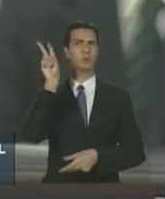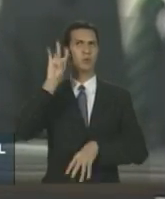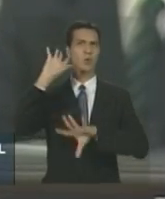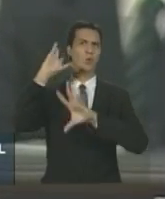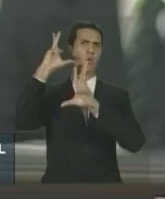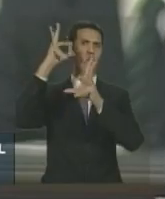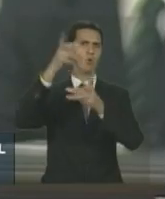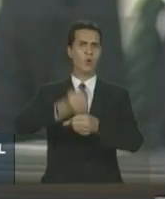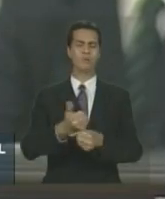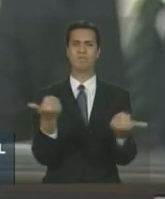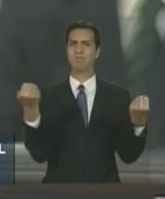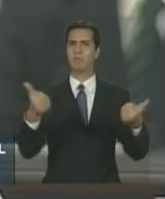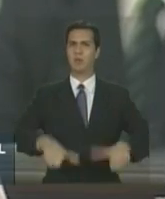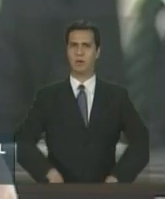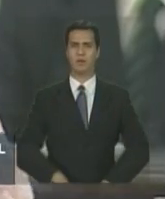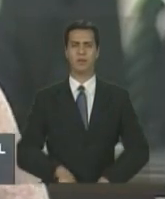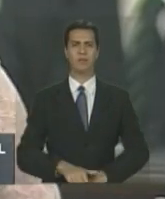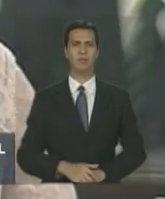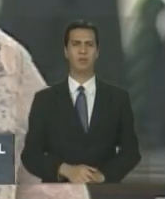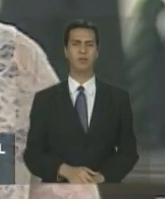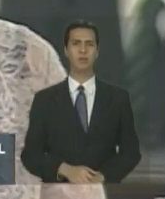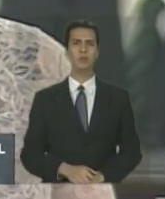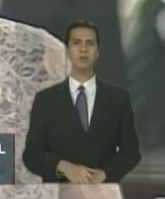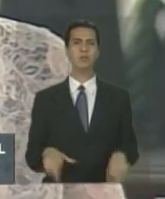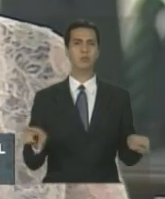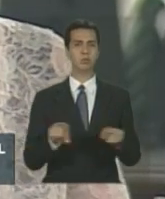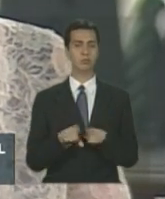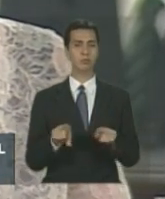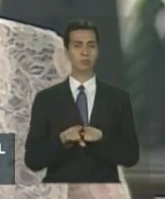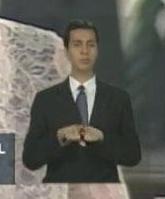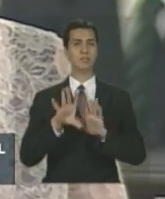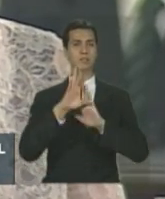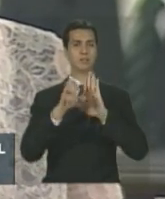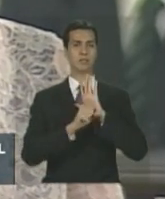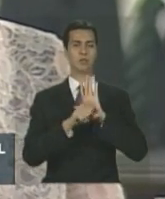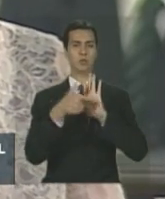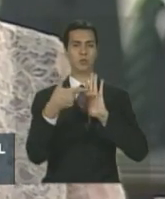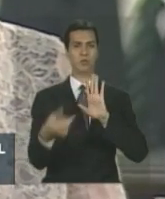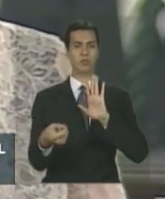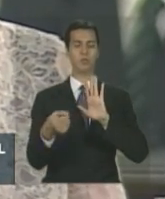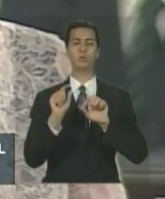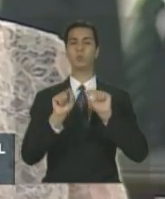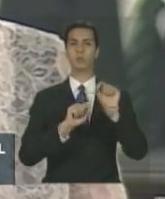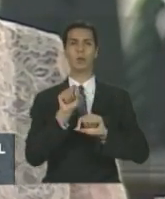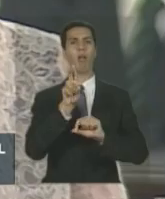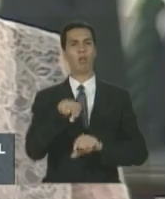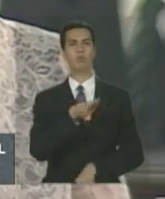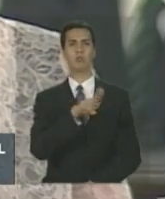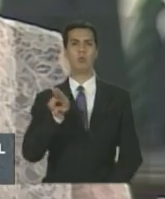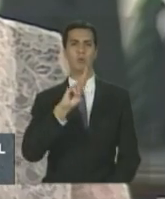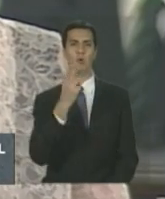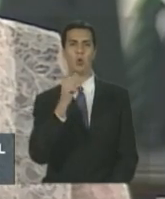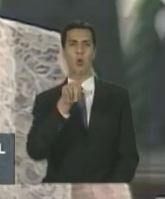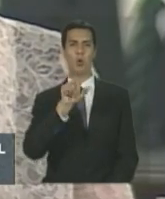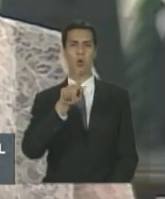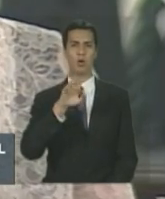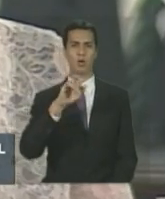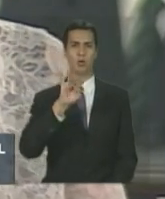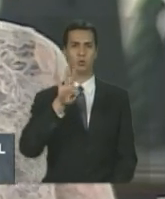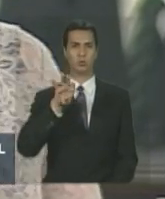da humanidade, especificamente da história do século XX, o Holocausto.